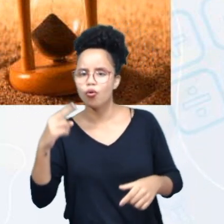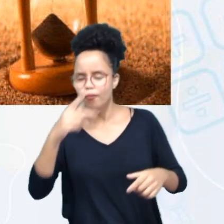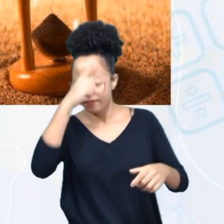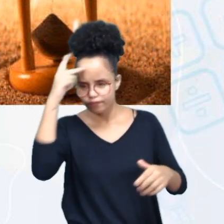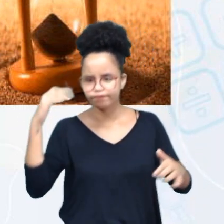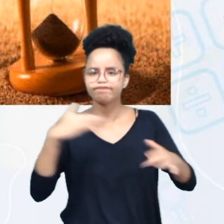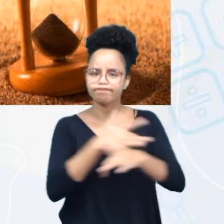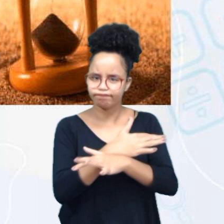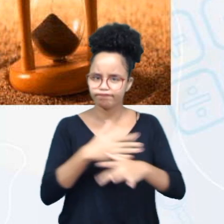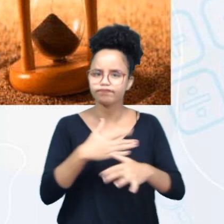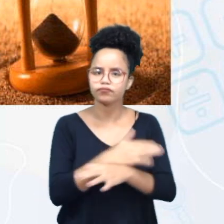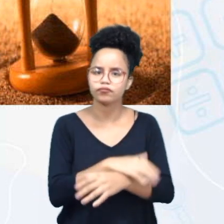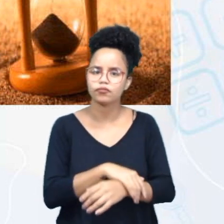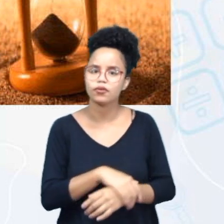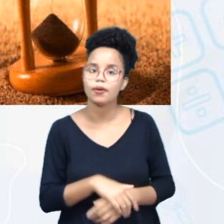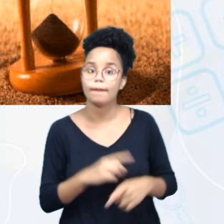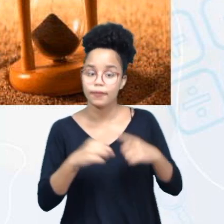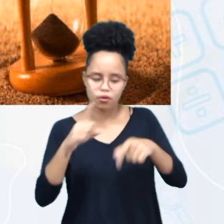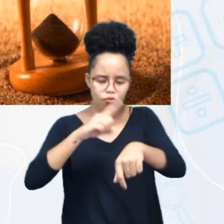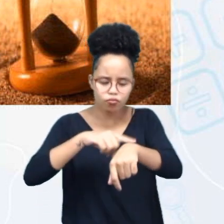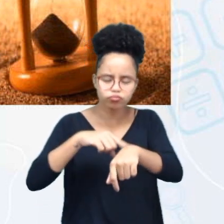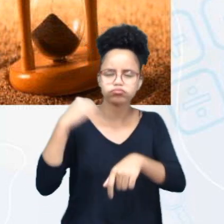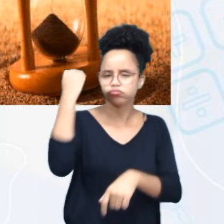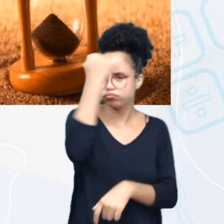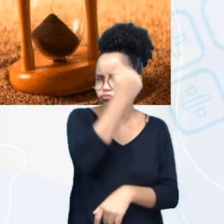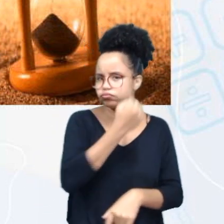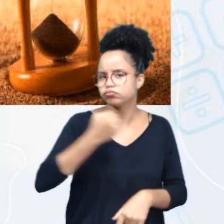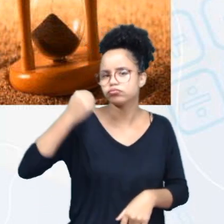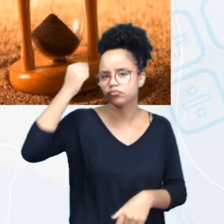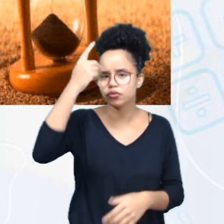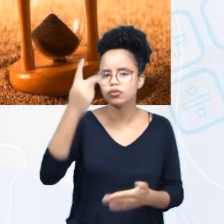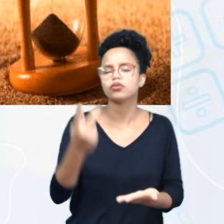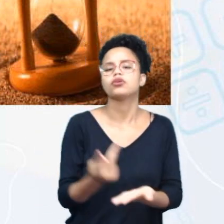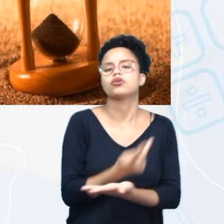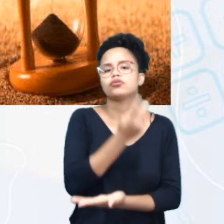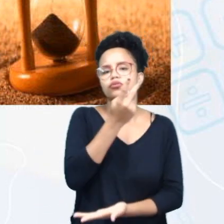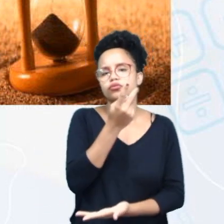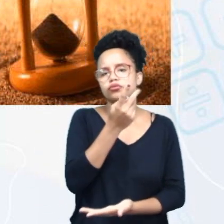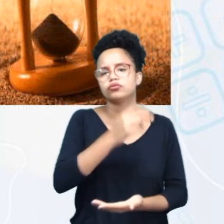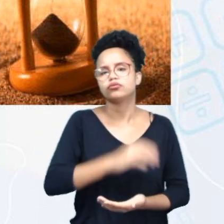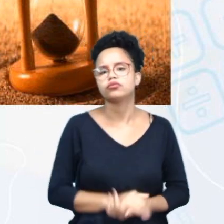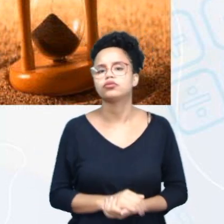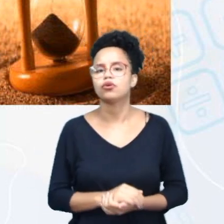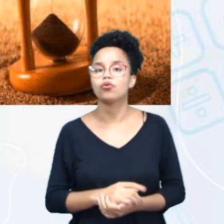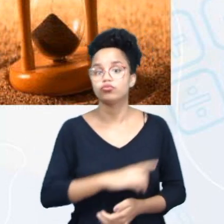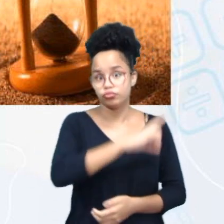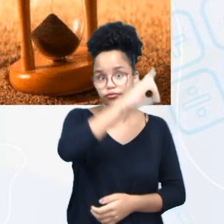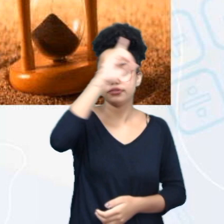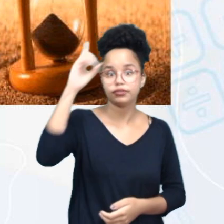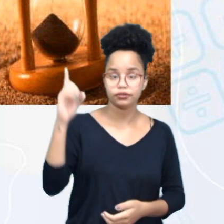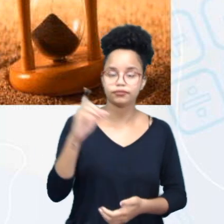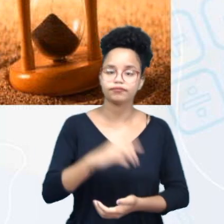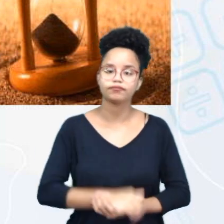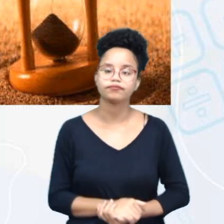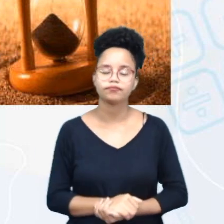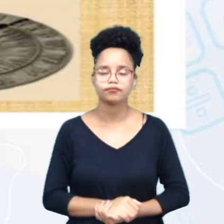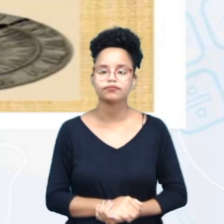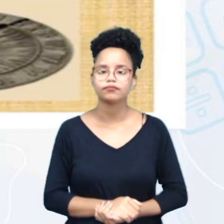civilização. Já o tempo cronológico, ele acontece de acordo com as datas.